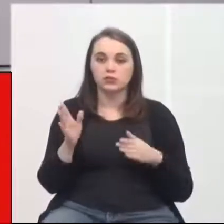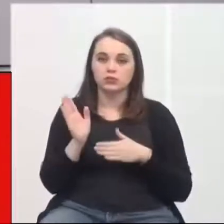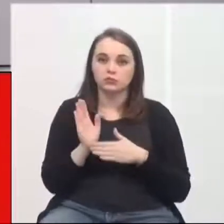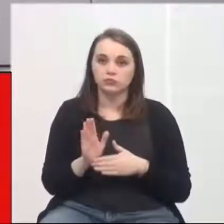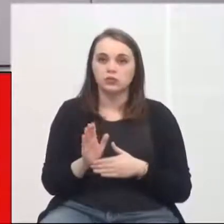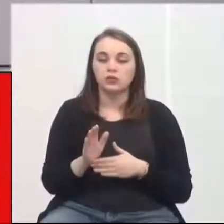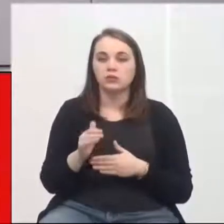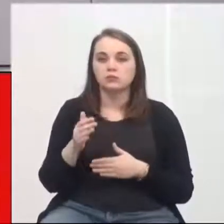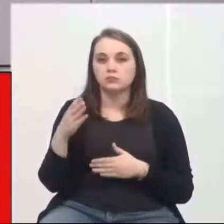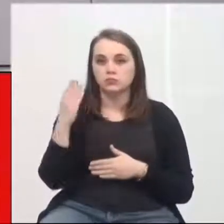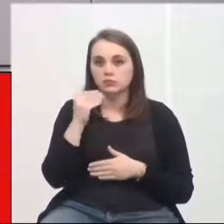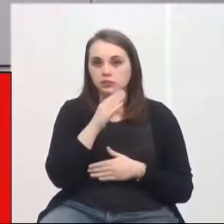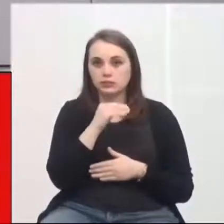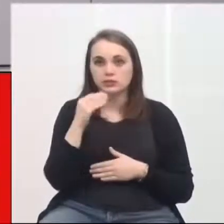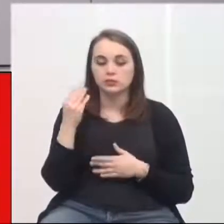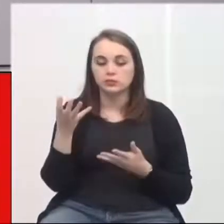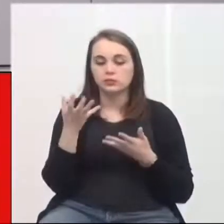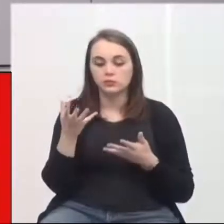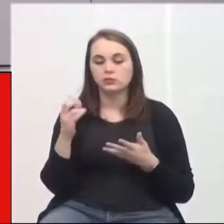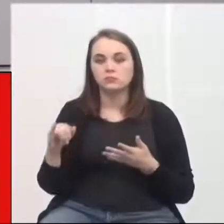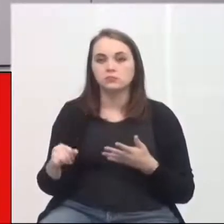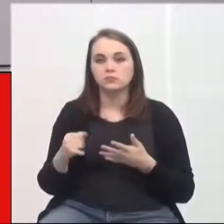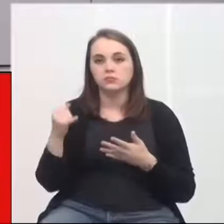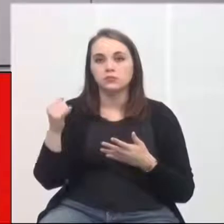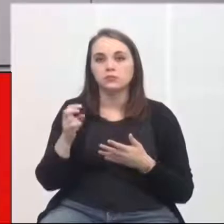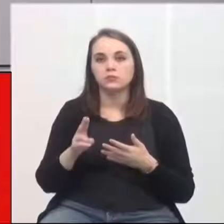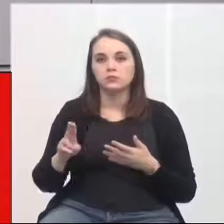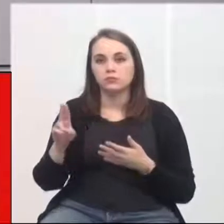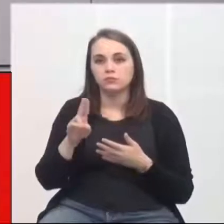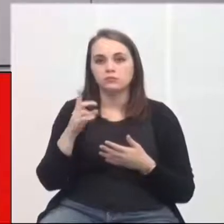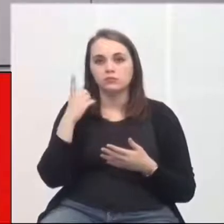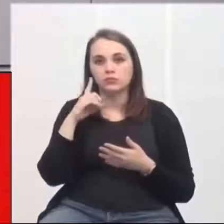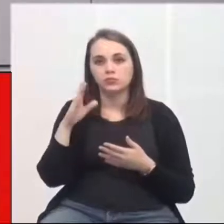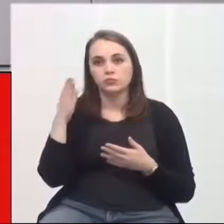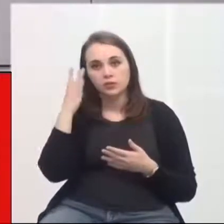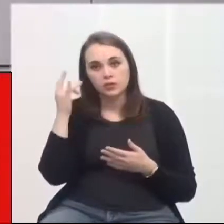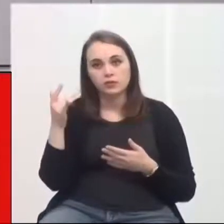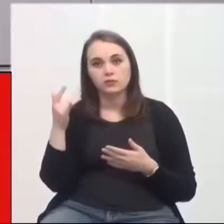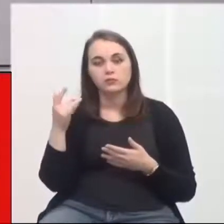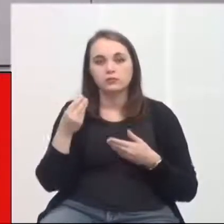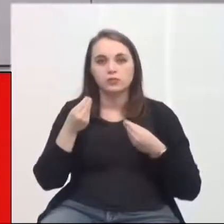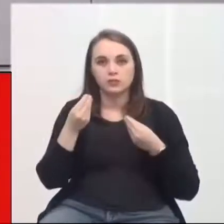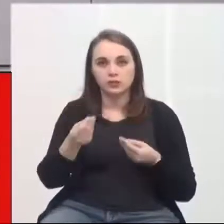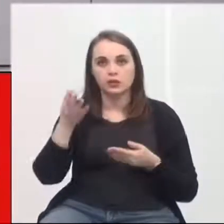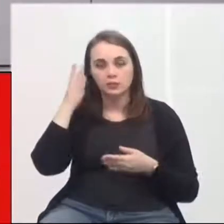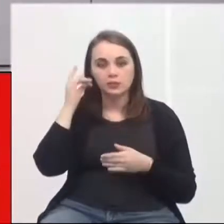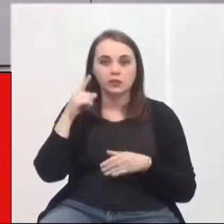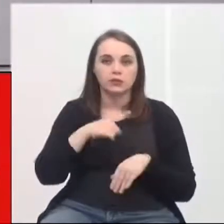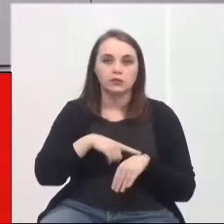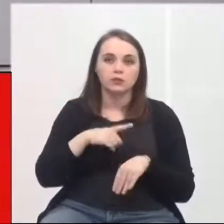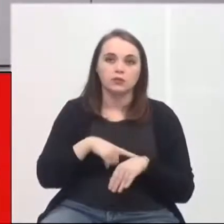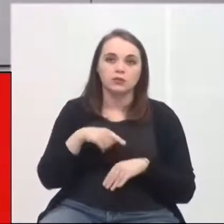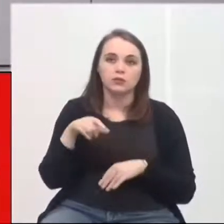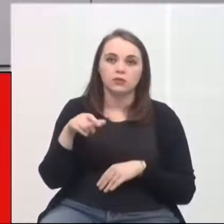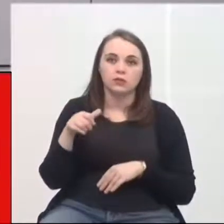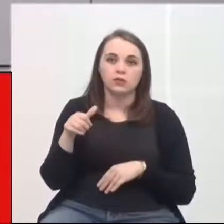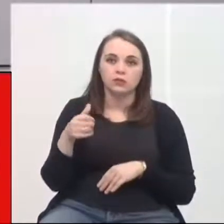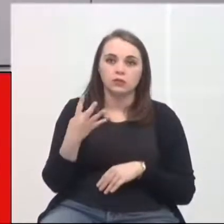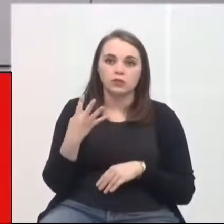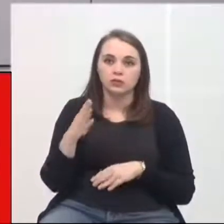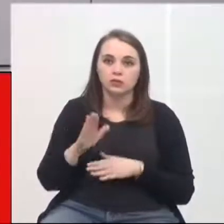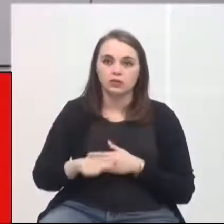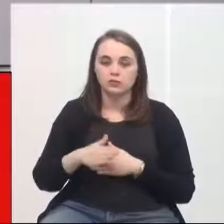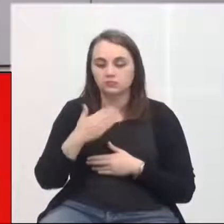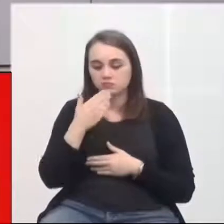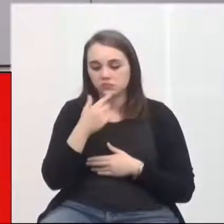então oportuno essa data para a gente fazer a entrega. Na sala da presidência, amanhã, às 16 horas.